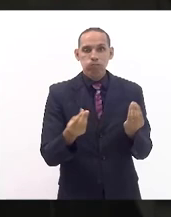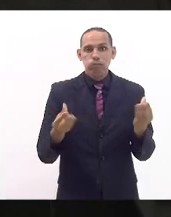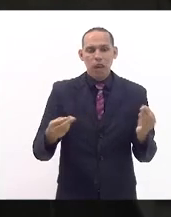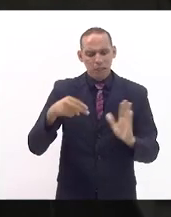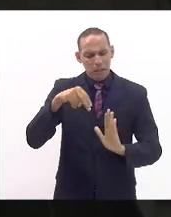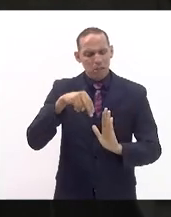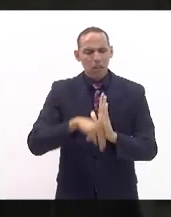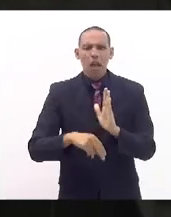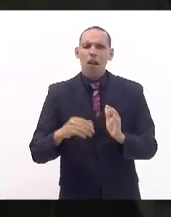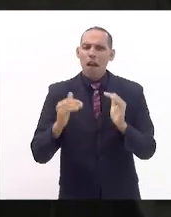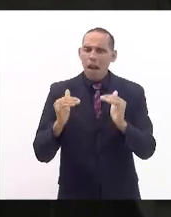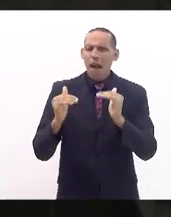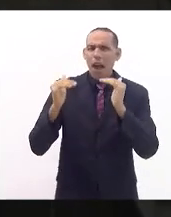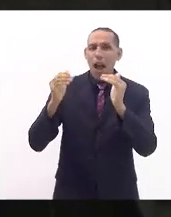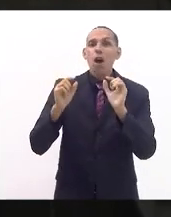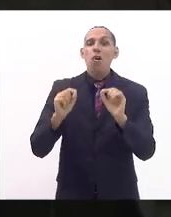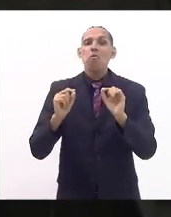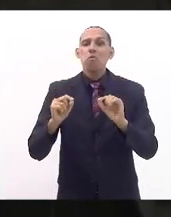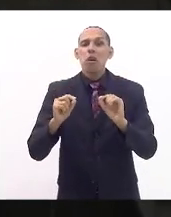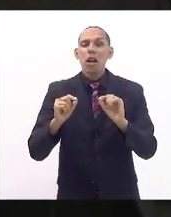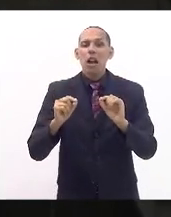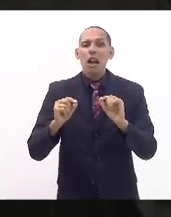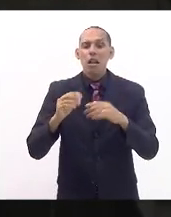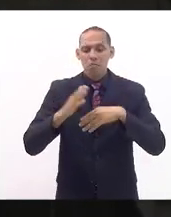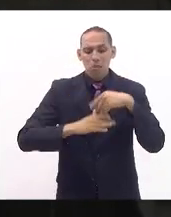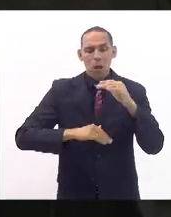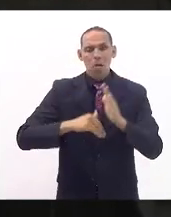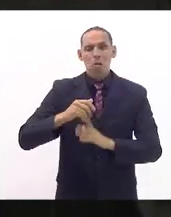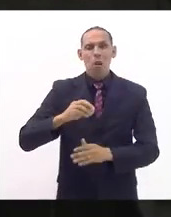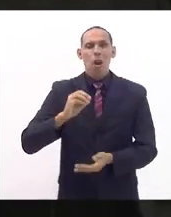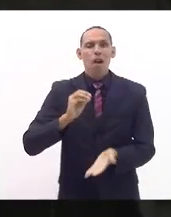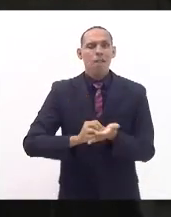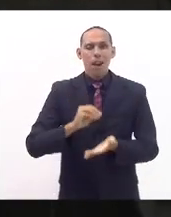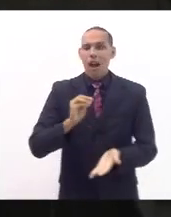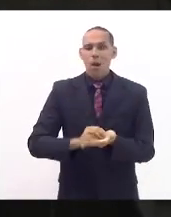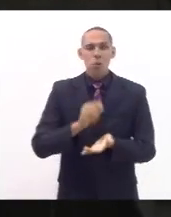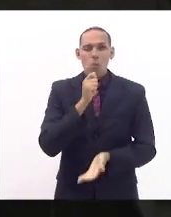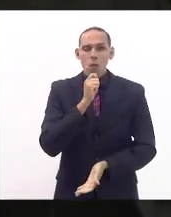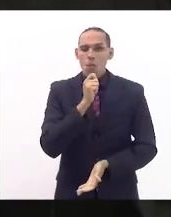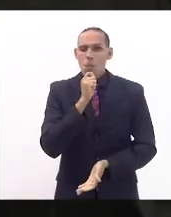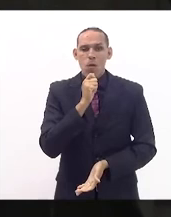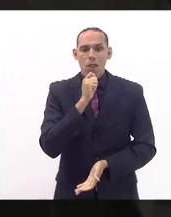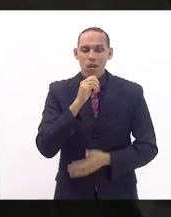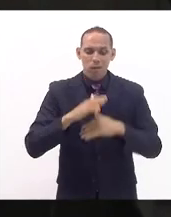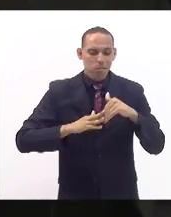nível de incompetência. Altíssimo nível de